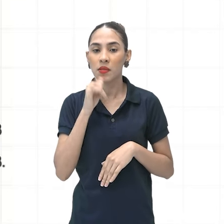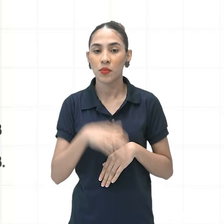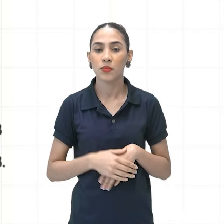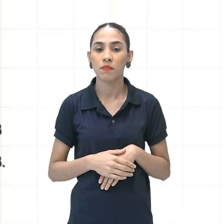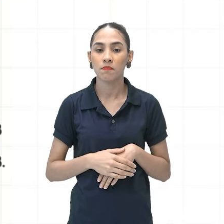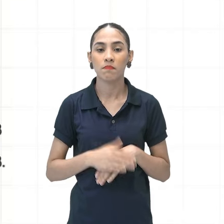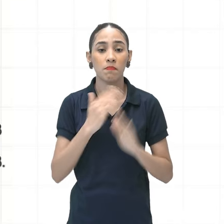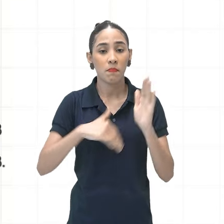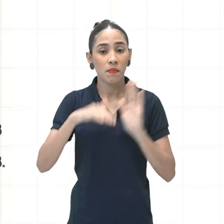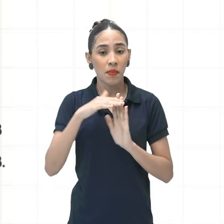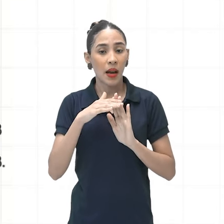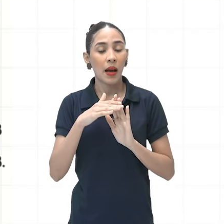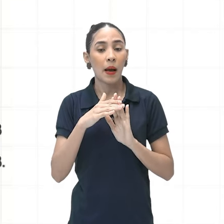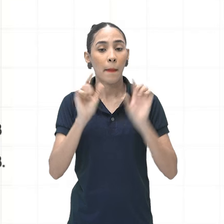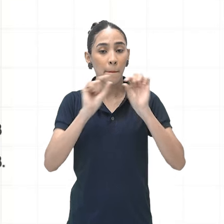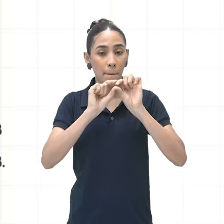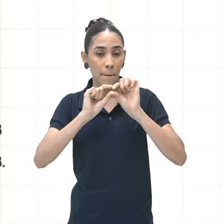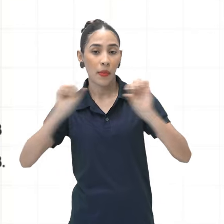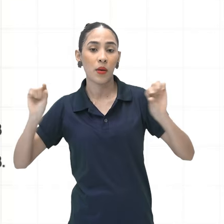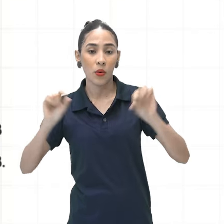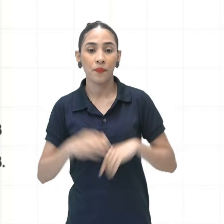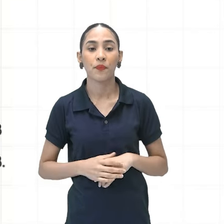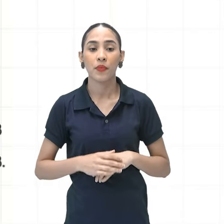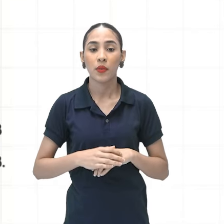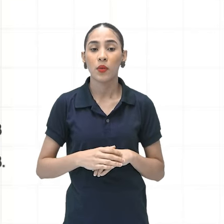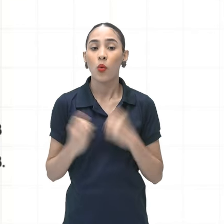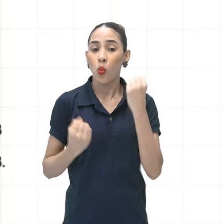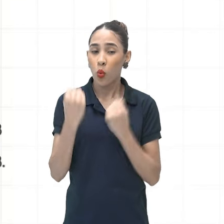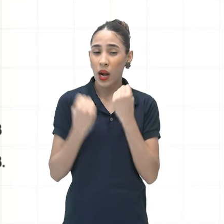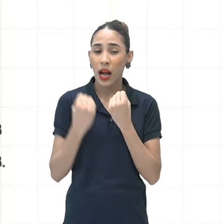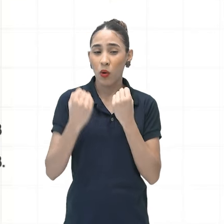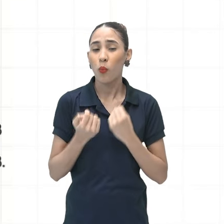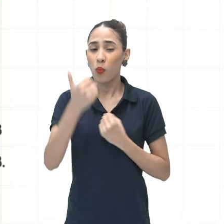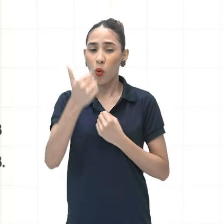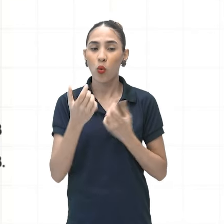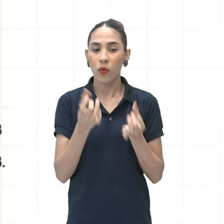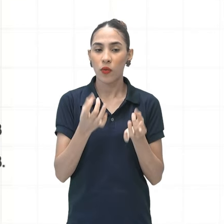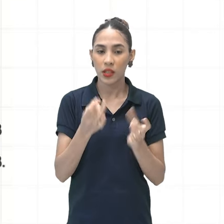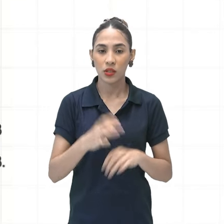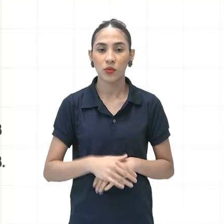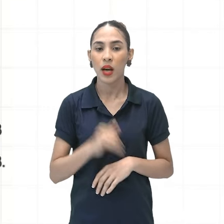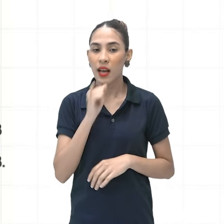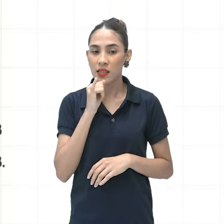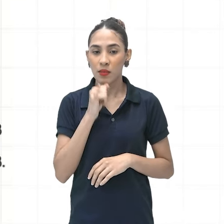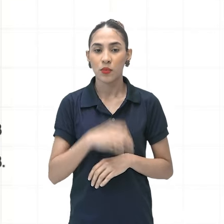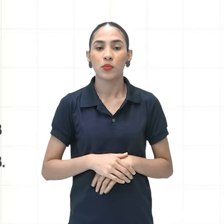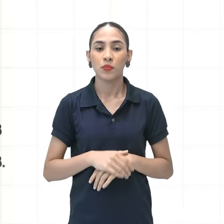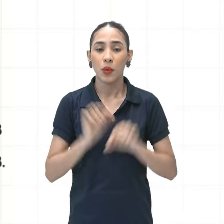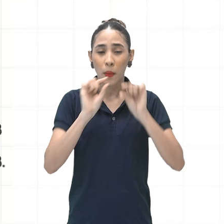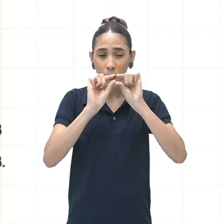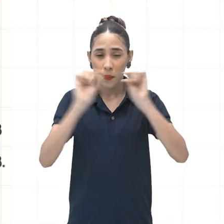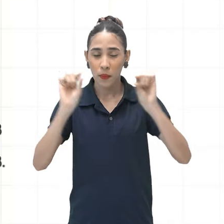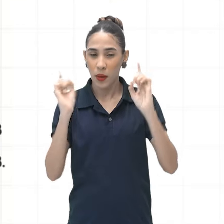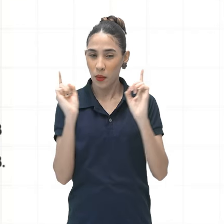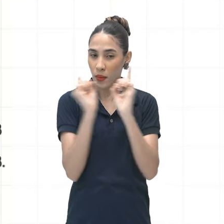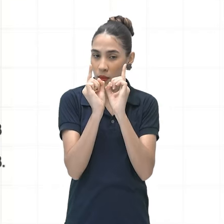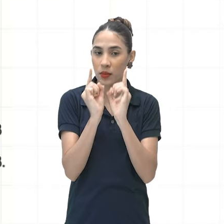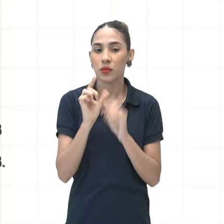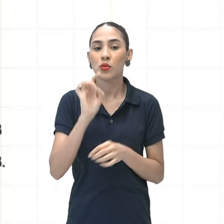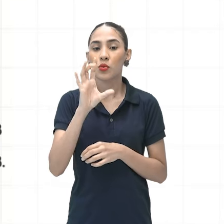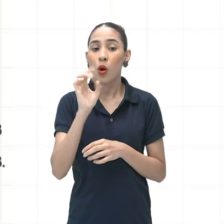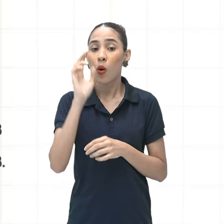barra maior, o carro que foi menos vendido, a gente vai procurar a barra de menor comprimento. E aqui,